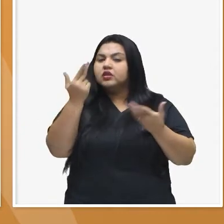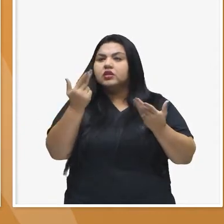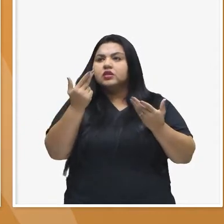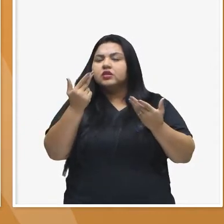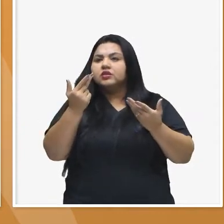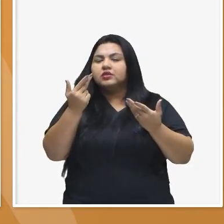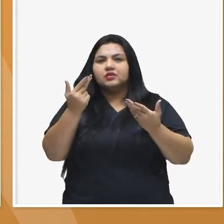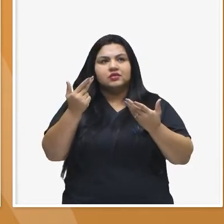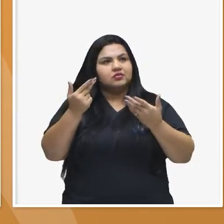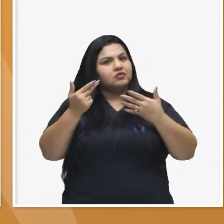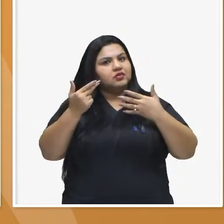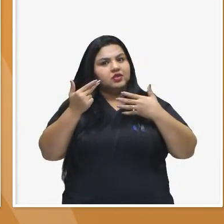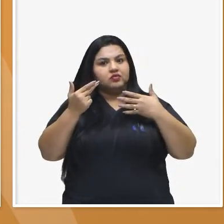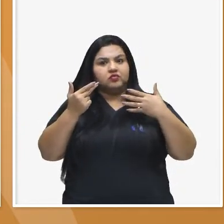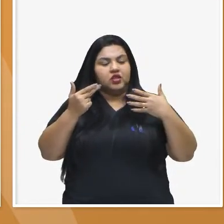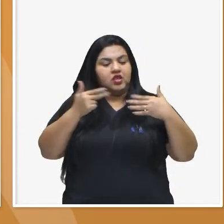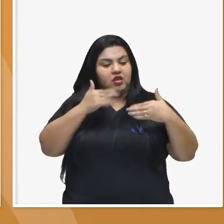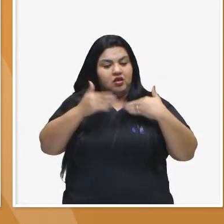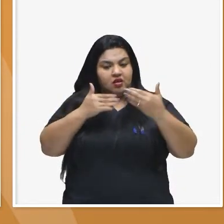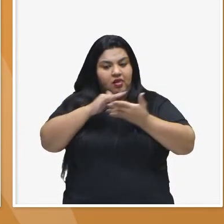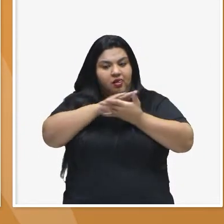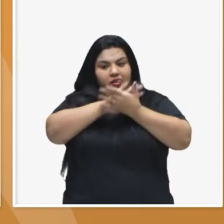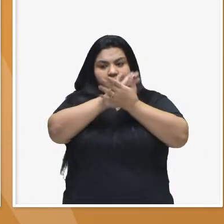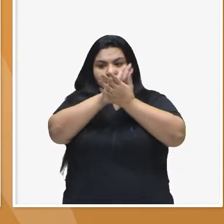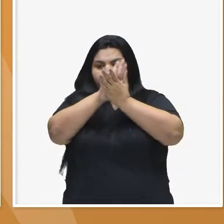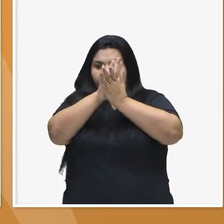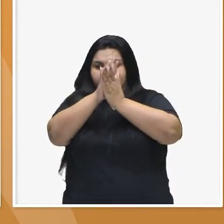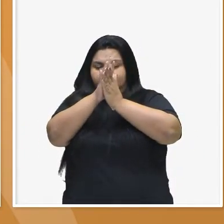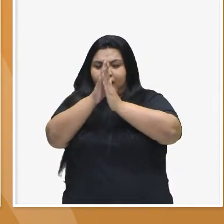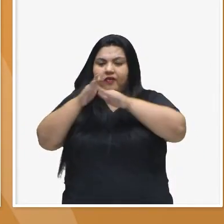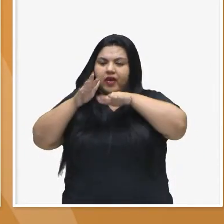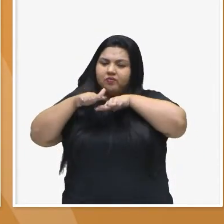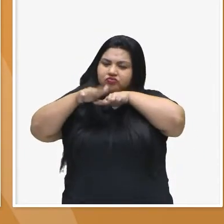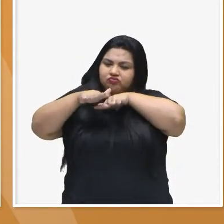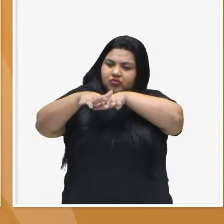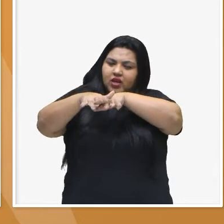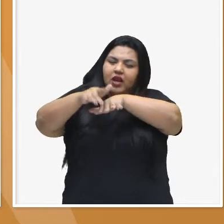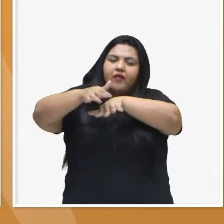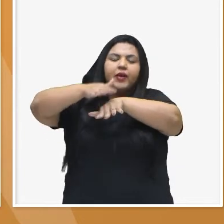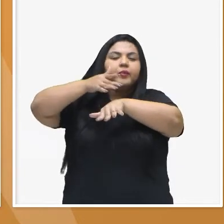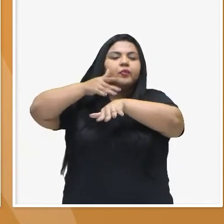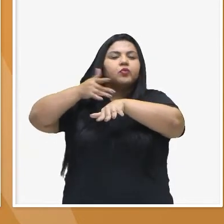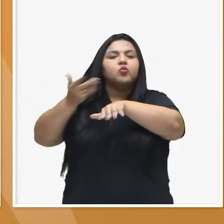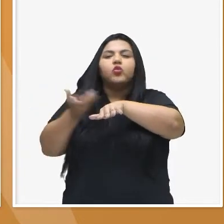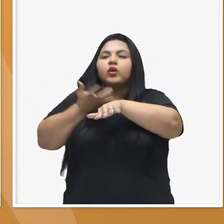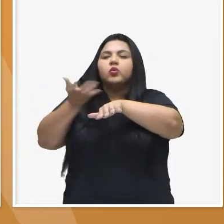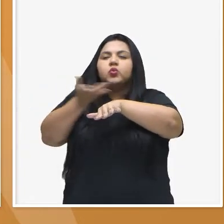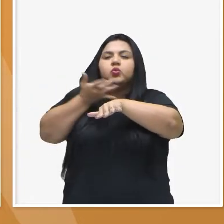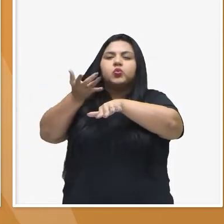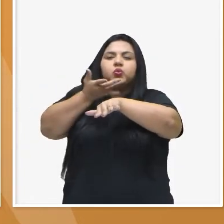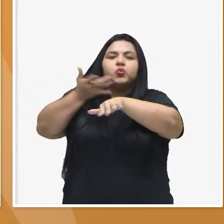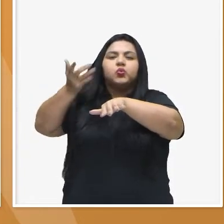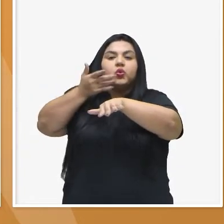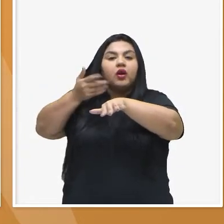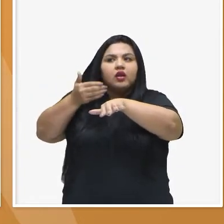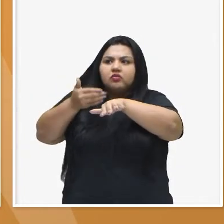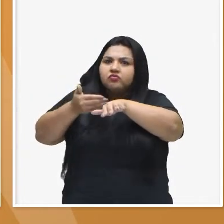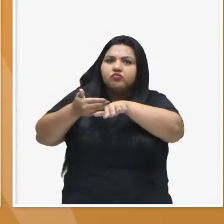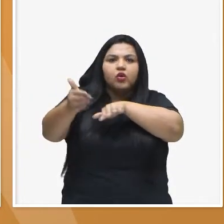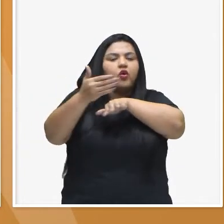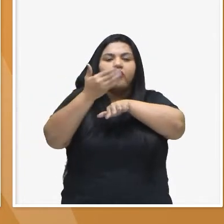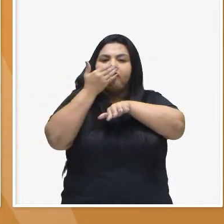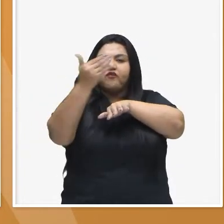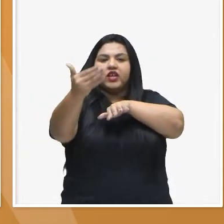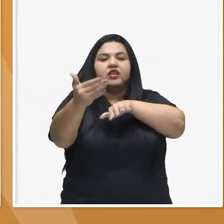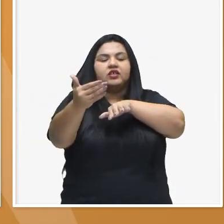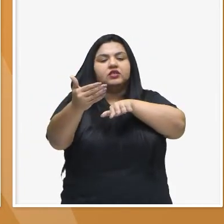cavalaria, né, correndo. Ela deixa aquela poeira para trás, né? Mas eles já foram para frente. Então a gente